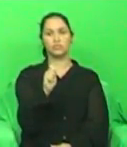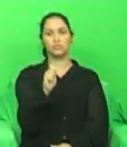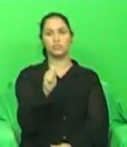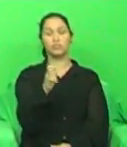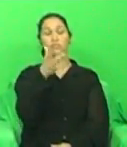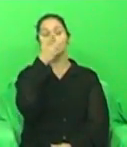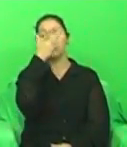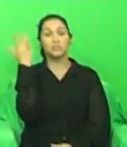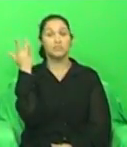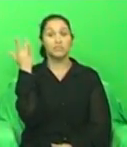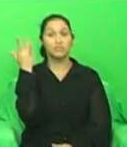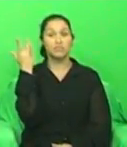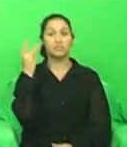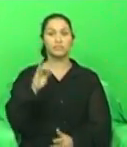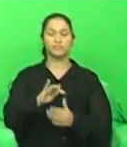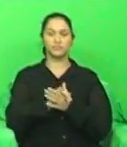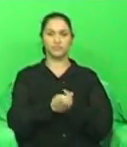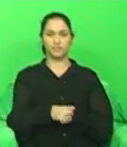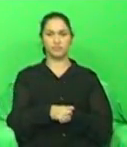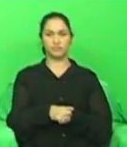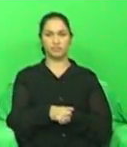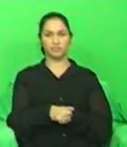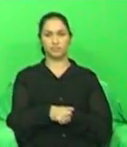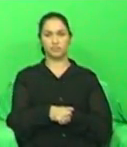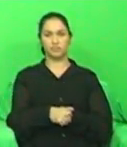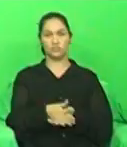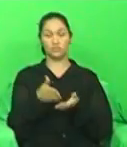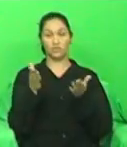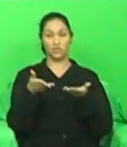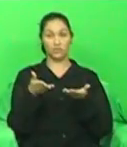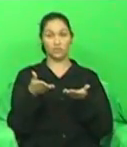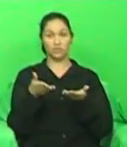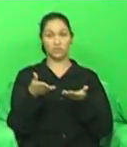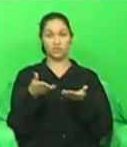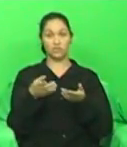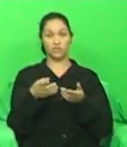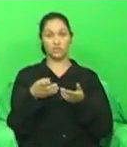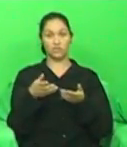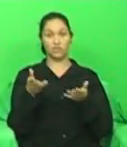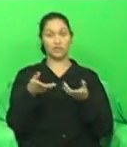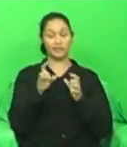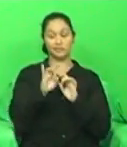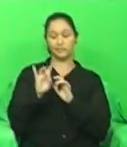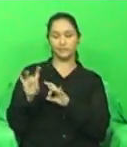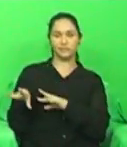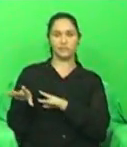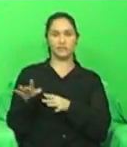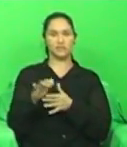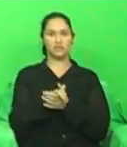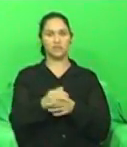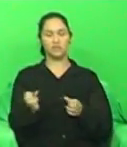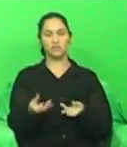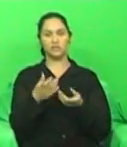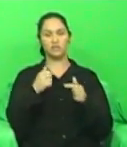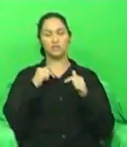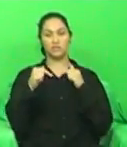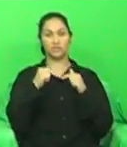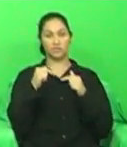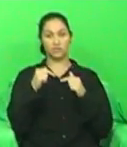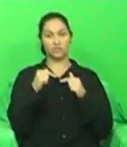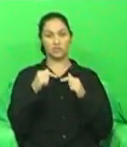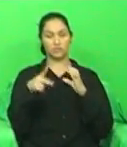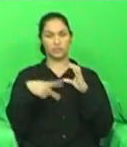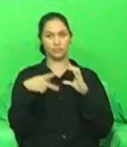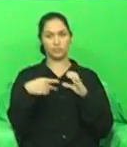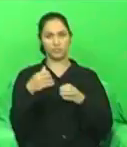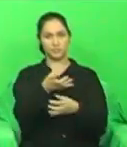rodovia está largada abandonada praticamente dita é então que fica essa discussão esse debate aqui pra casa